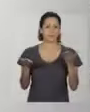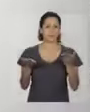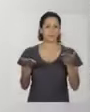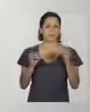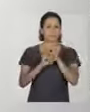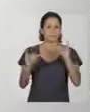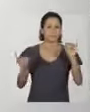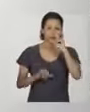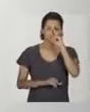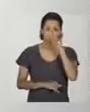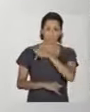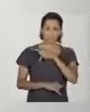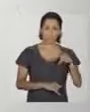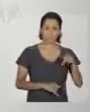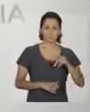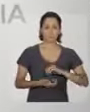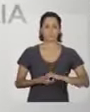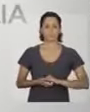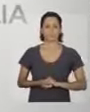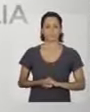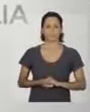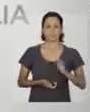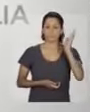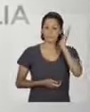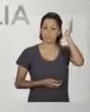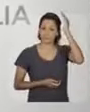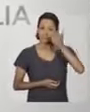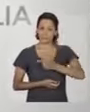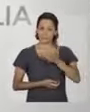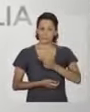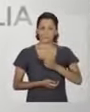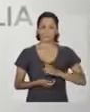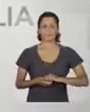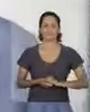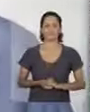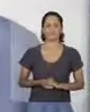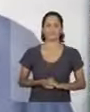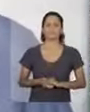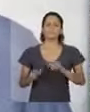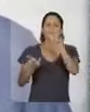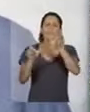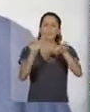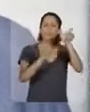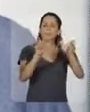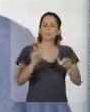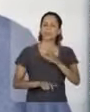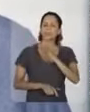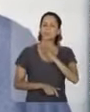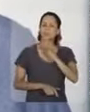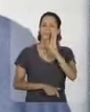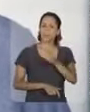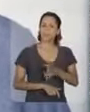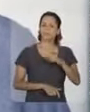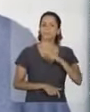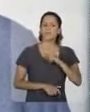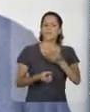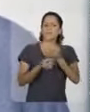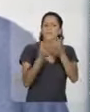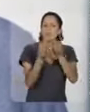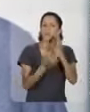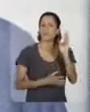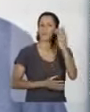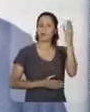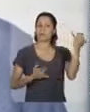Começa agora o programa Geraldo Alckmin, presidente. Ana Amélia, vice. Muitas pessoas que eu conheço têm recebido